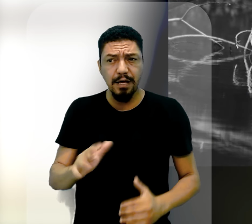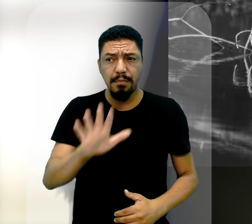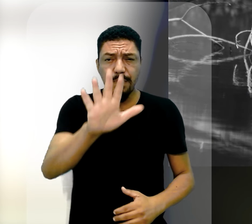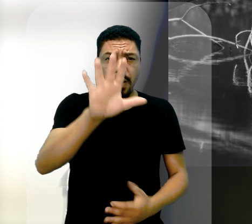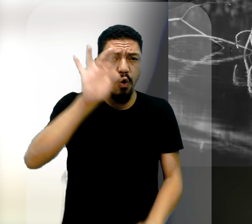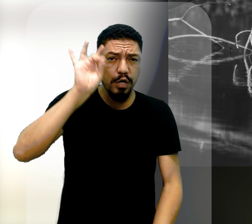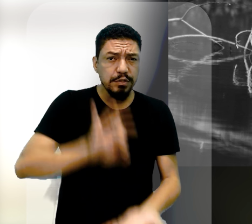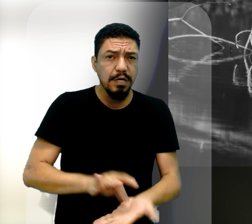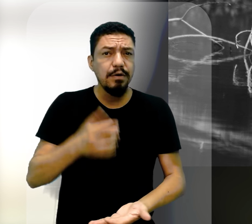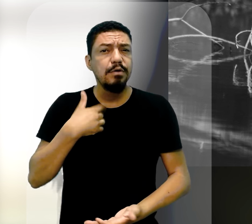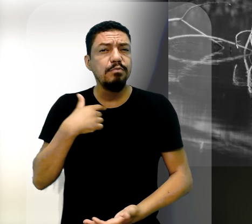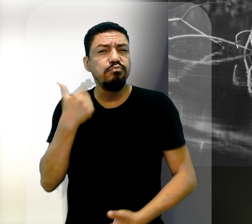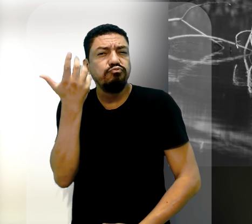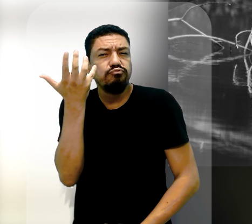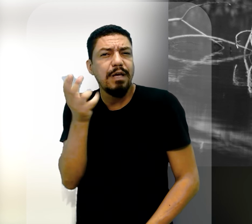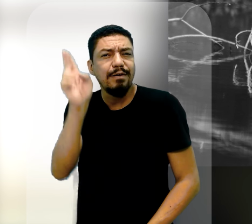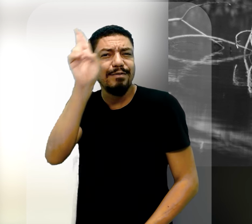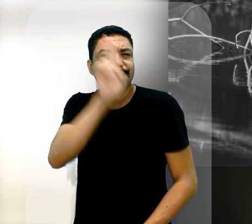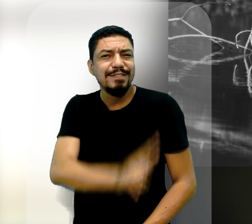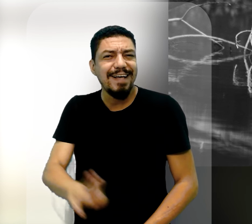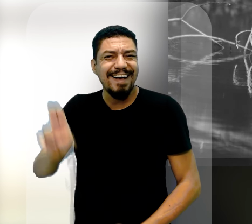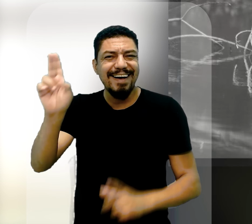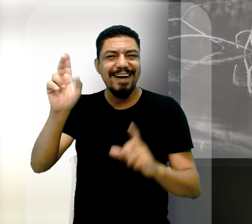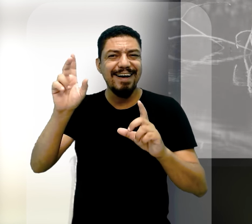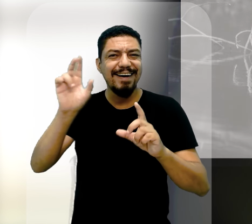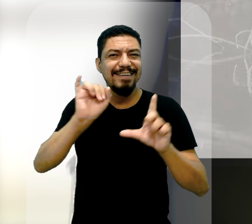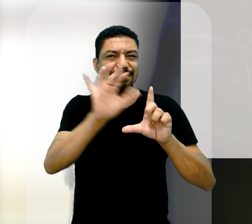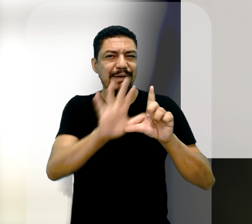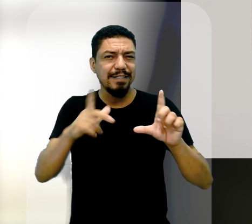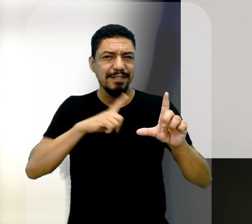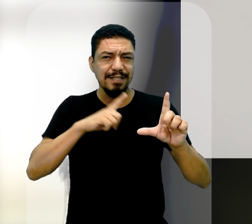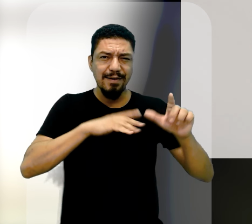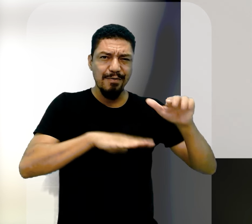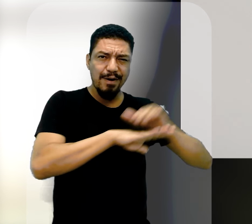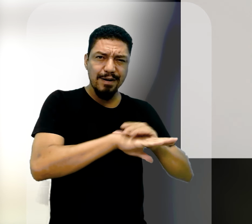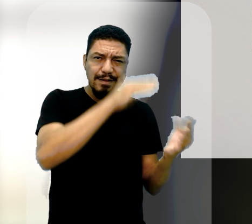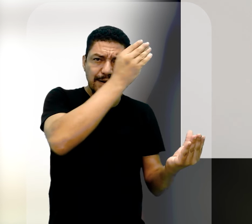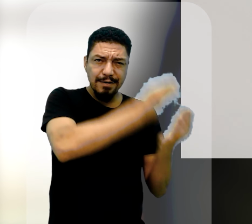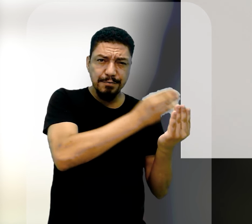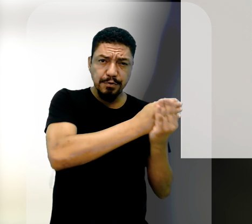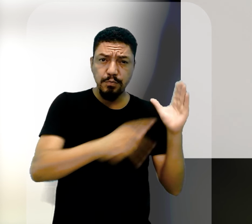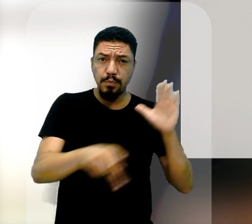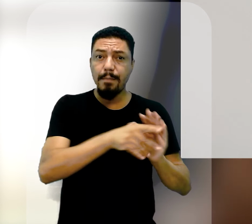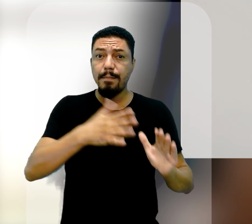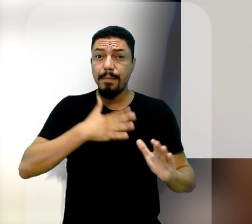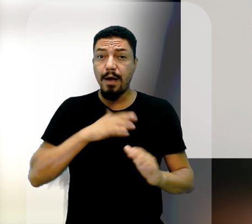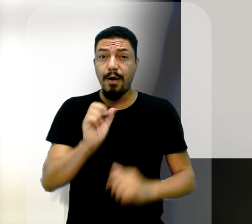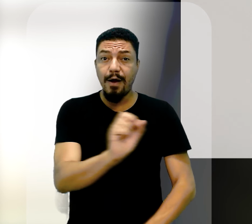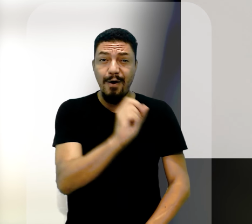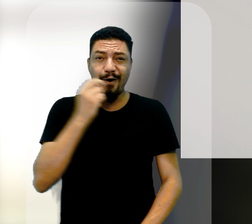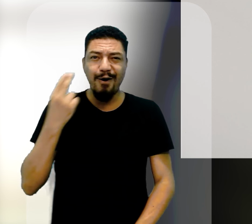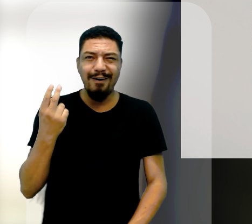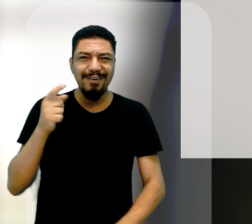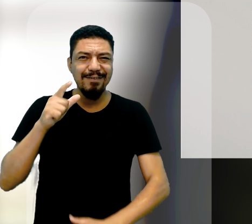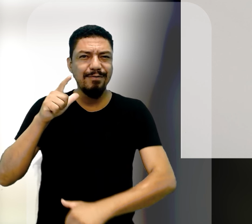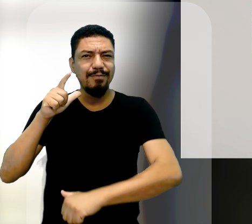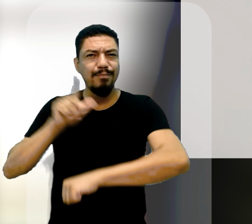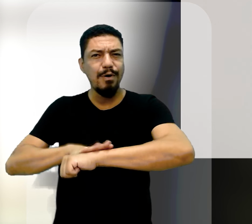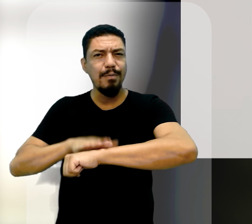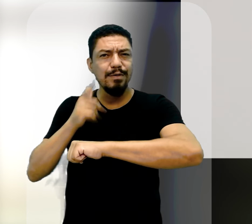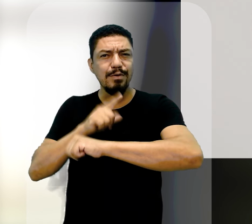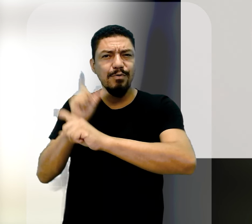uso muito imagens que eu já tinha no meu arquivo ou de um arquivo que eu encontrei de um caderno